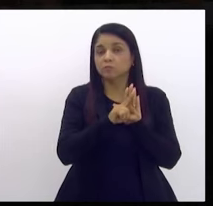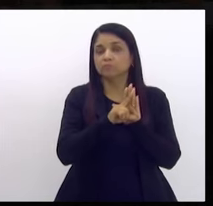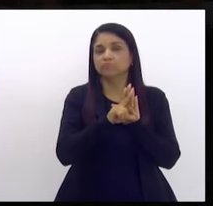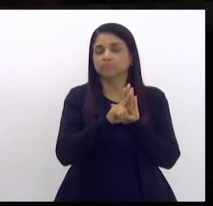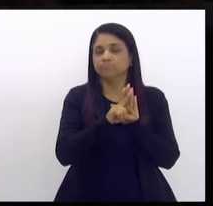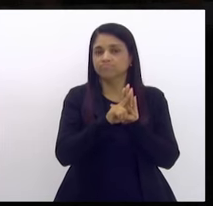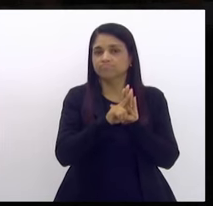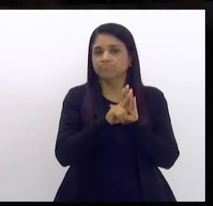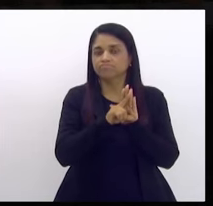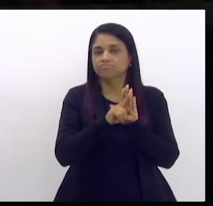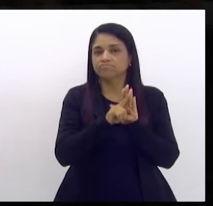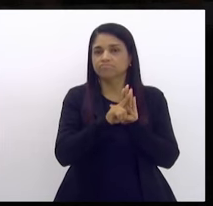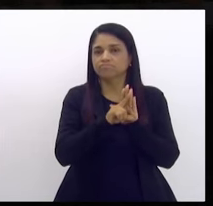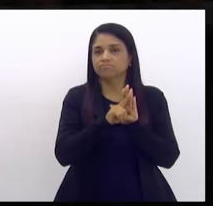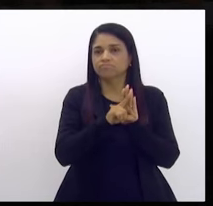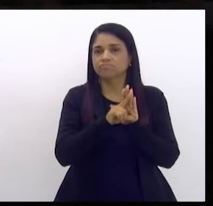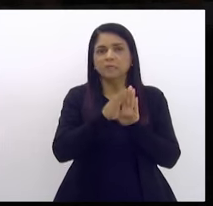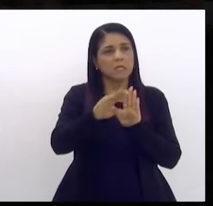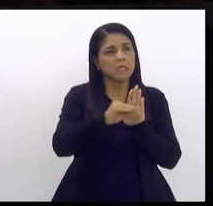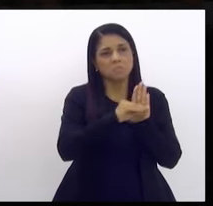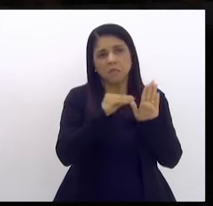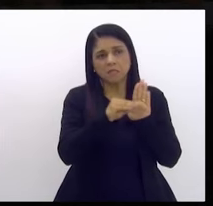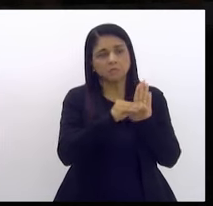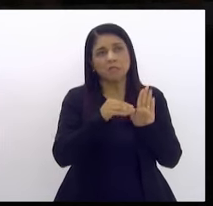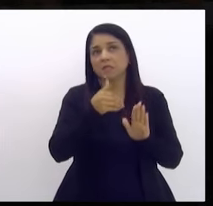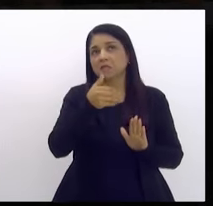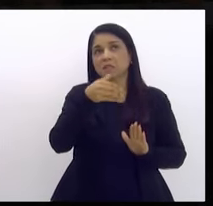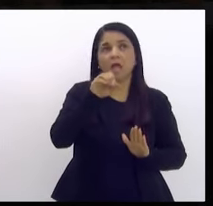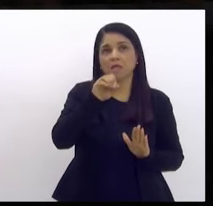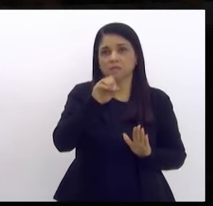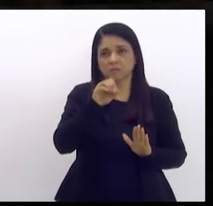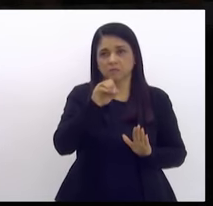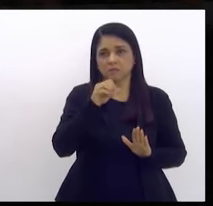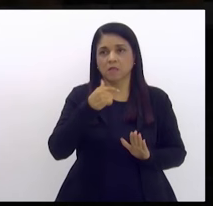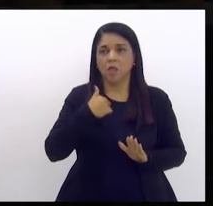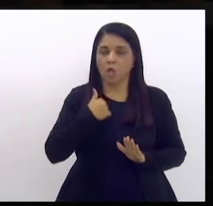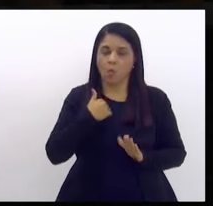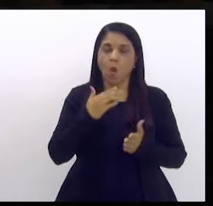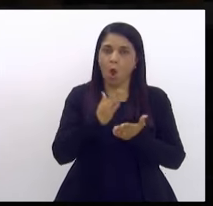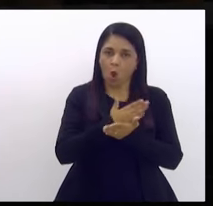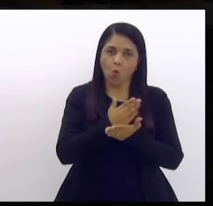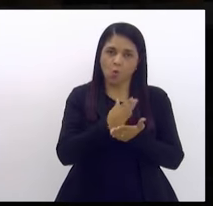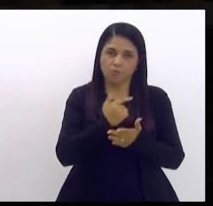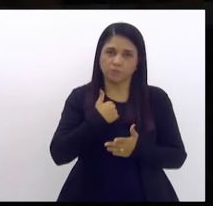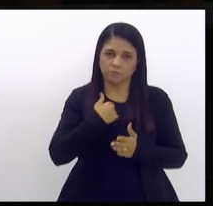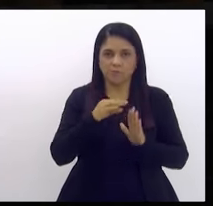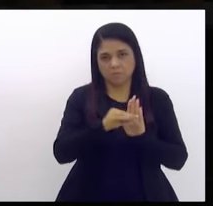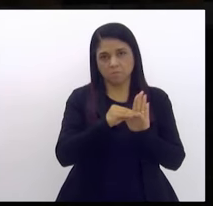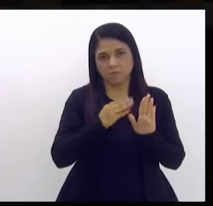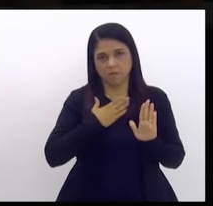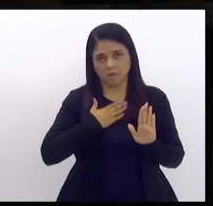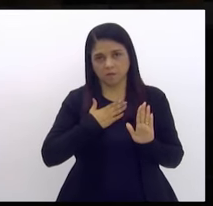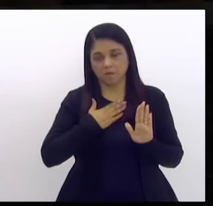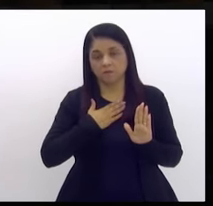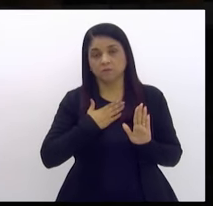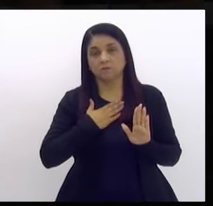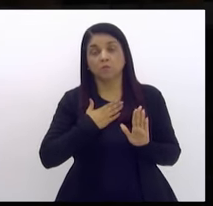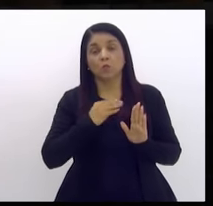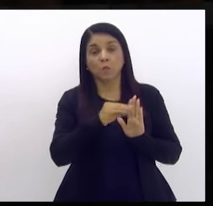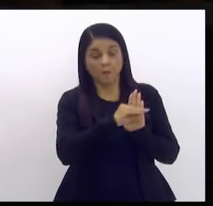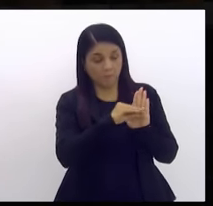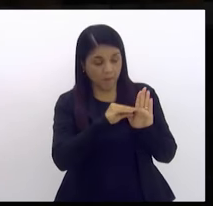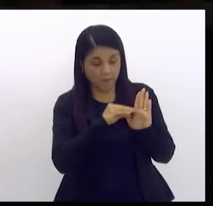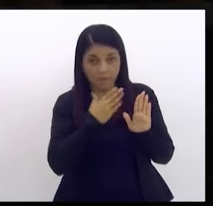seguramente, não sei quantas emendas, 10 emendas. Eu sou autor de algumas. E eu quero dizer uma emenda que